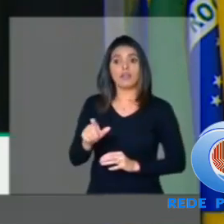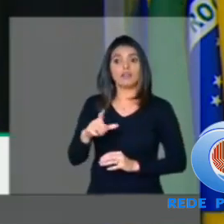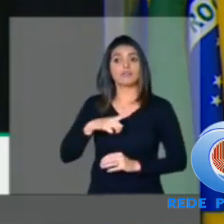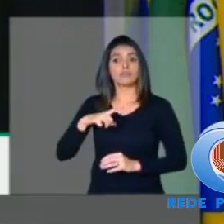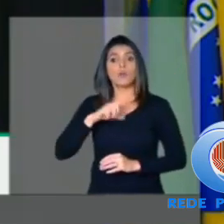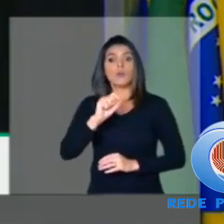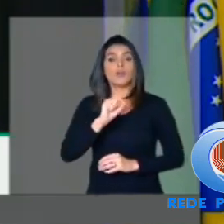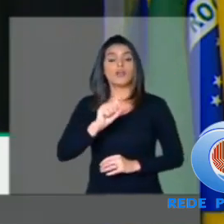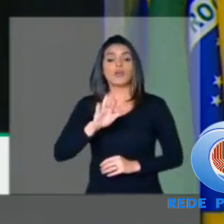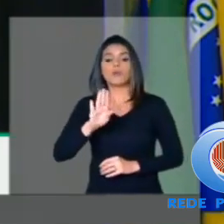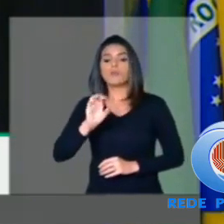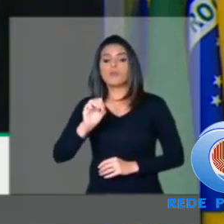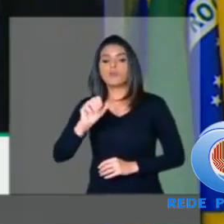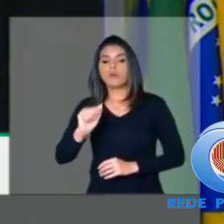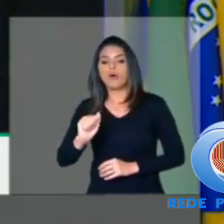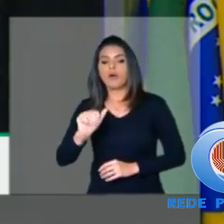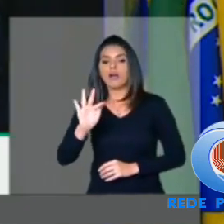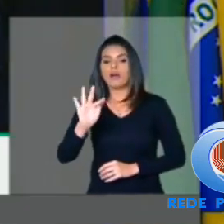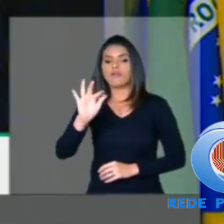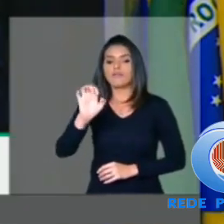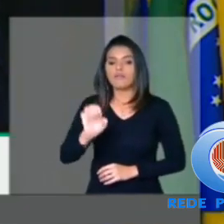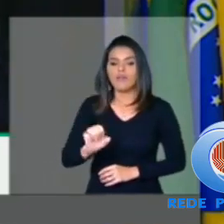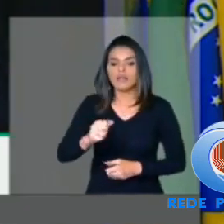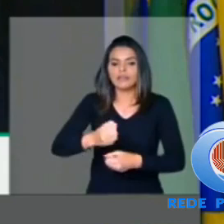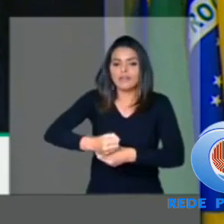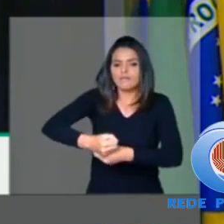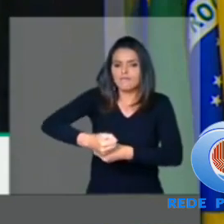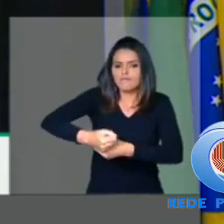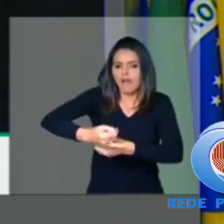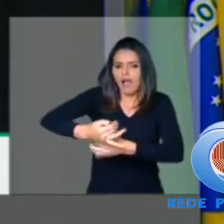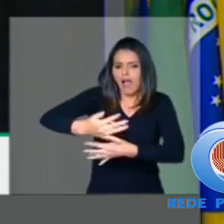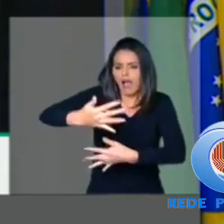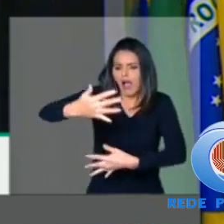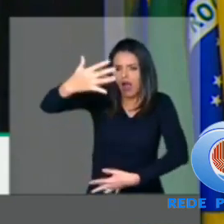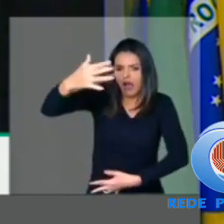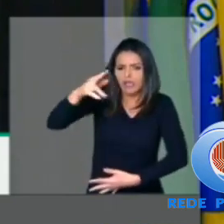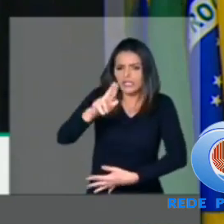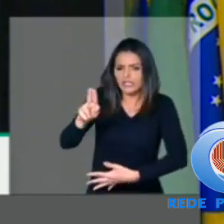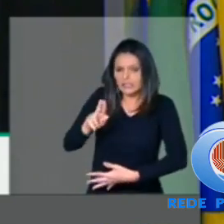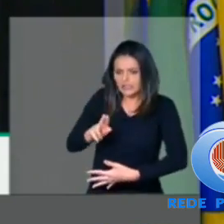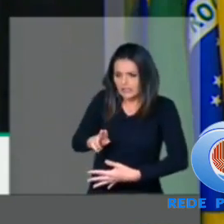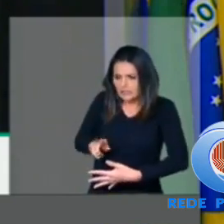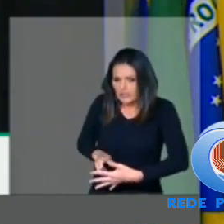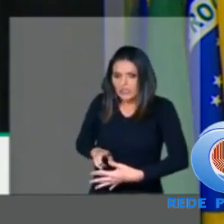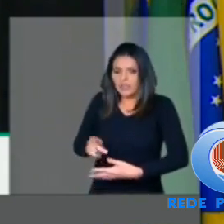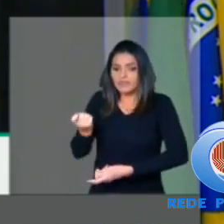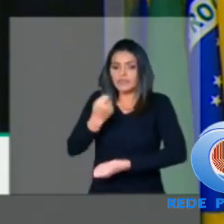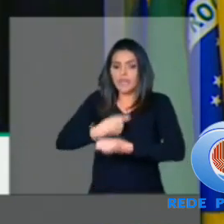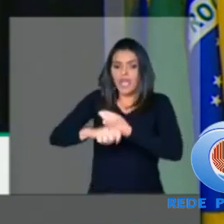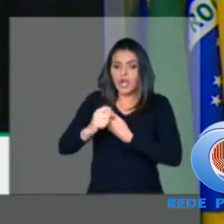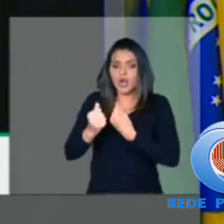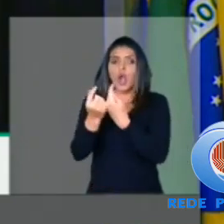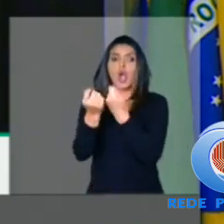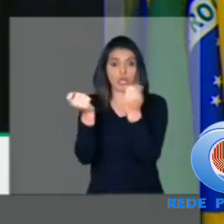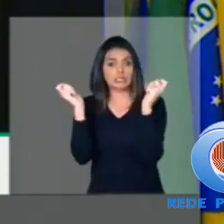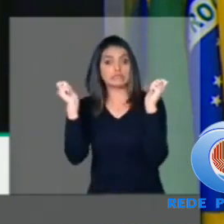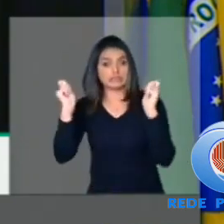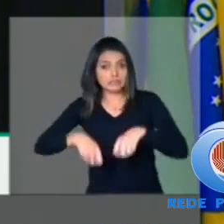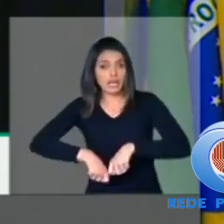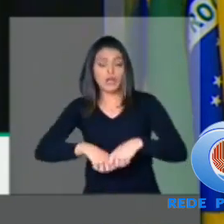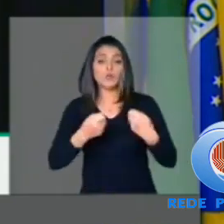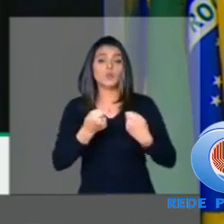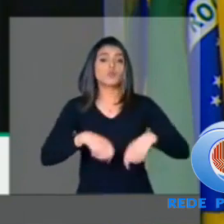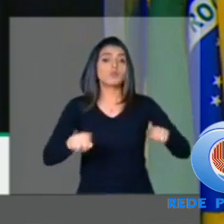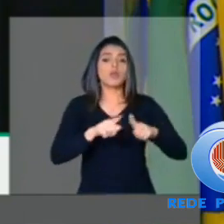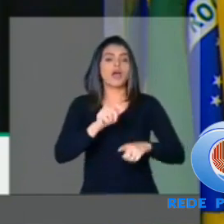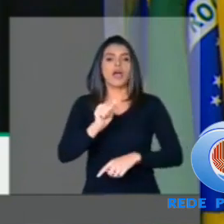enorme de negócios que é possível de fazer, inclusive sem alvará. Hoje o Estado presume que as